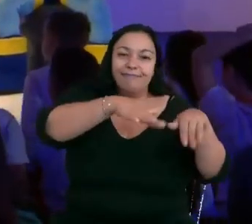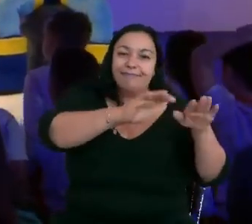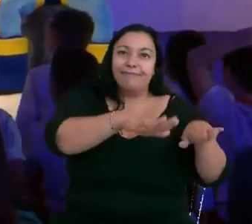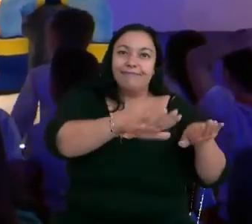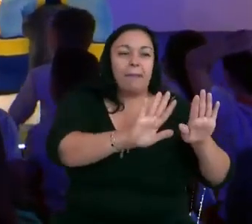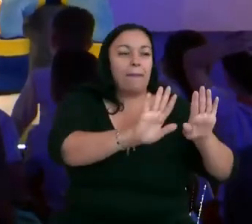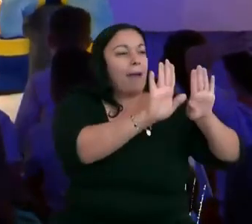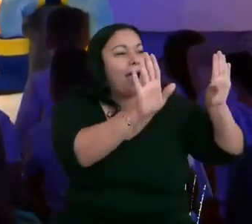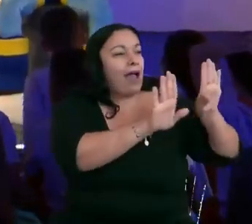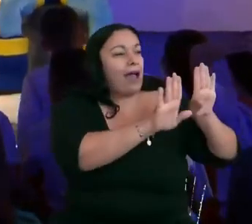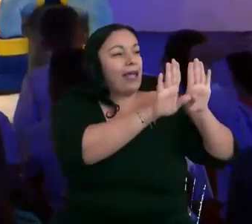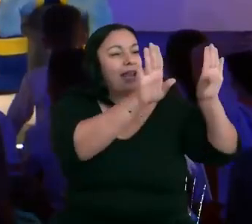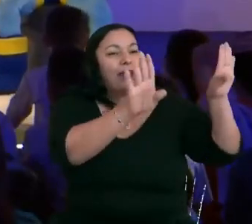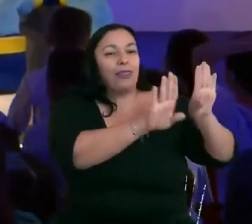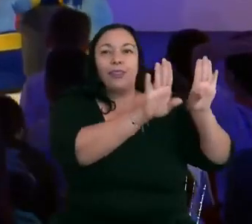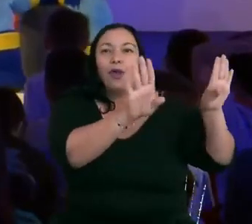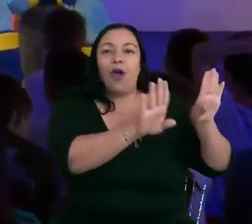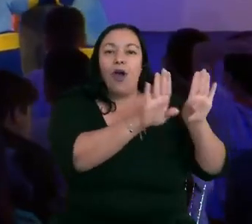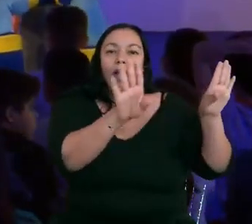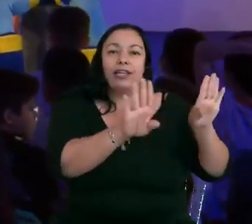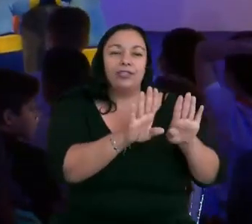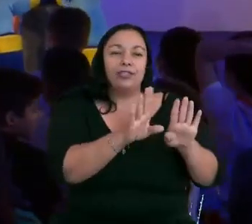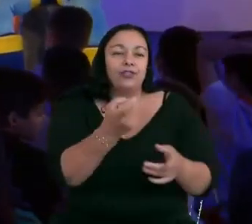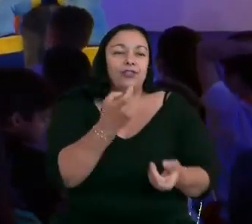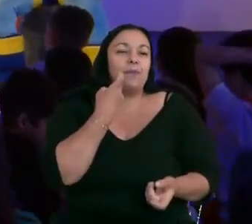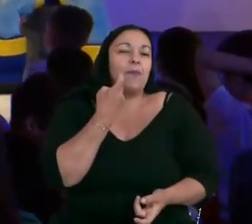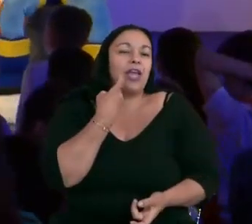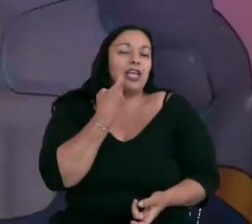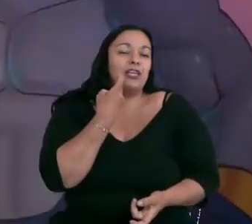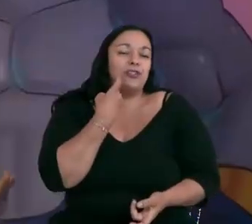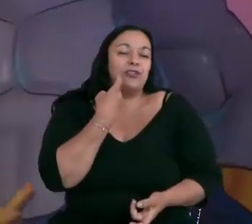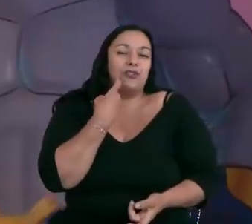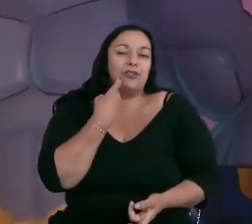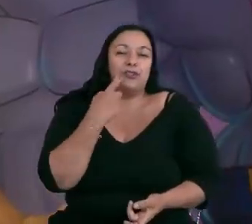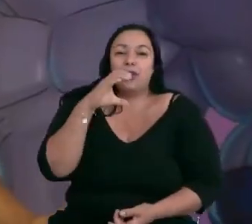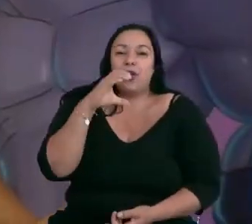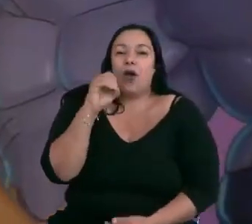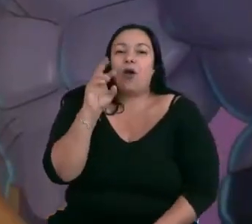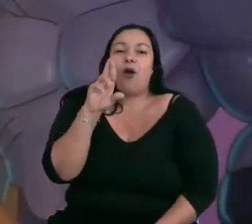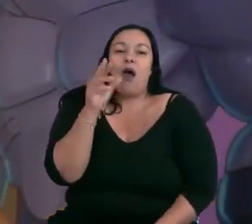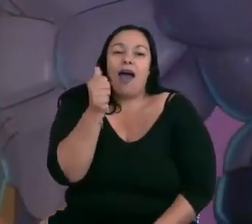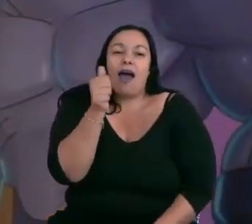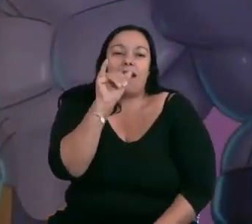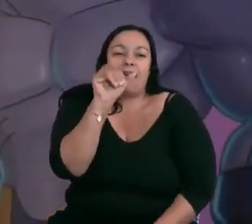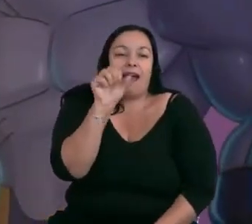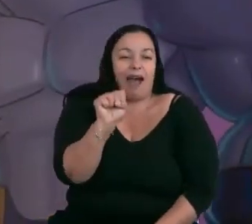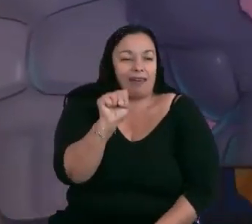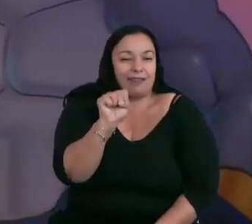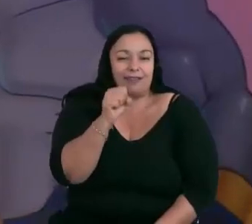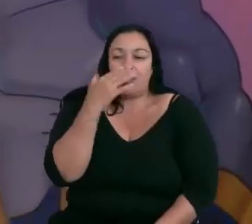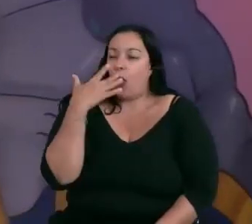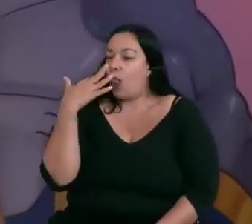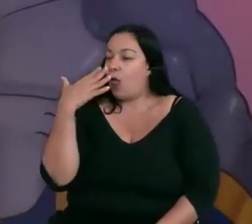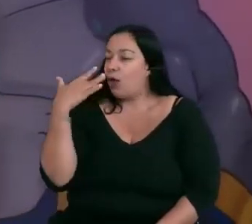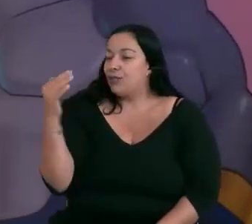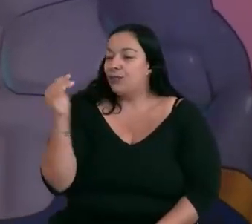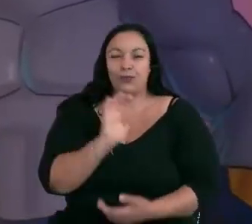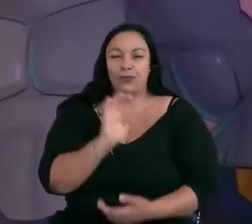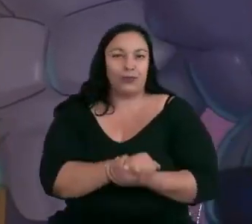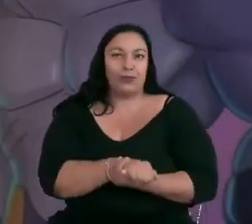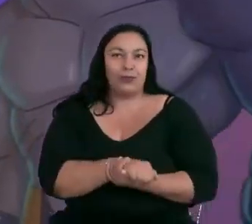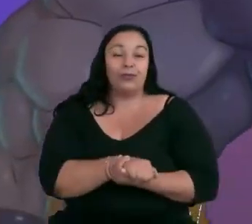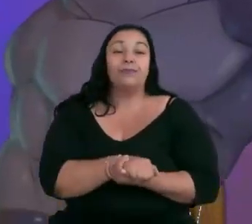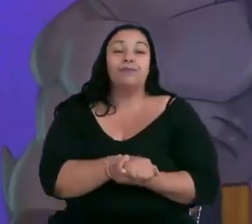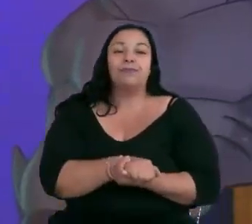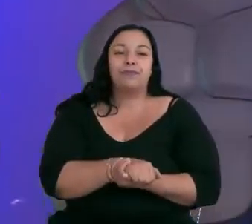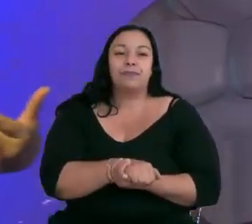paredões de corais. Isso mesmo, corais bastante coloridos, sem contar que